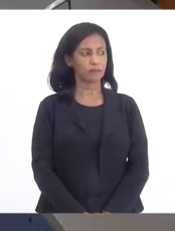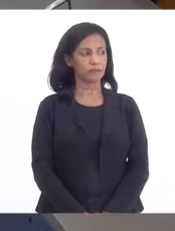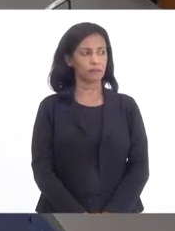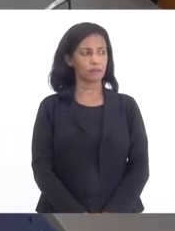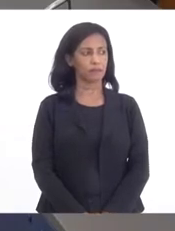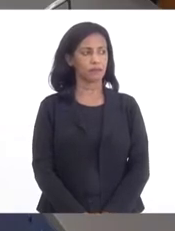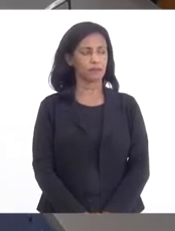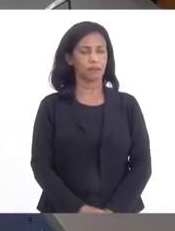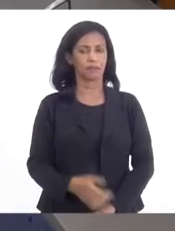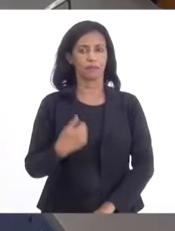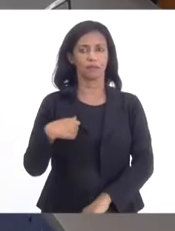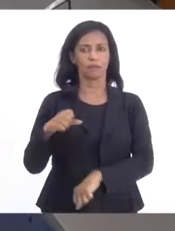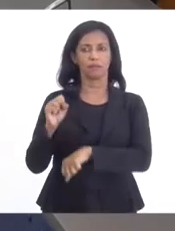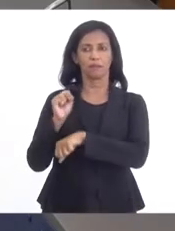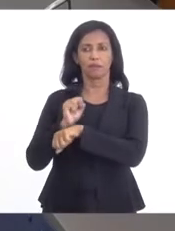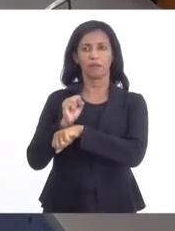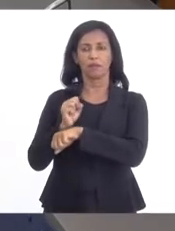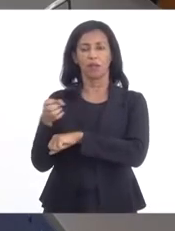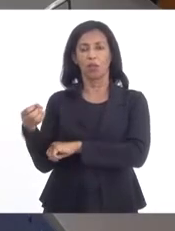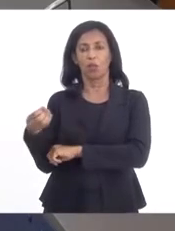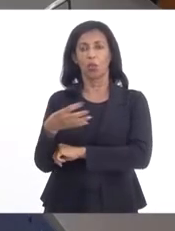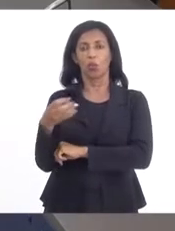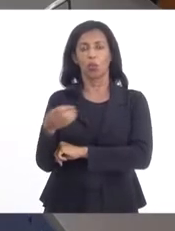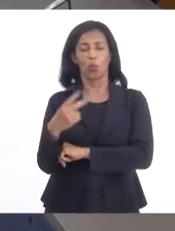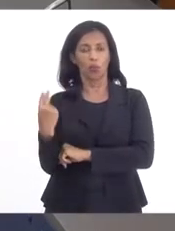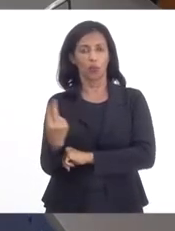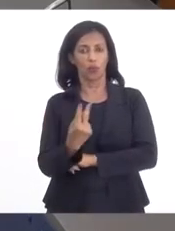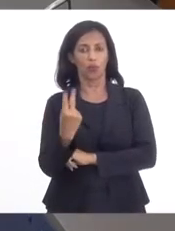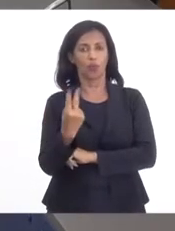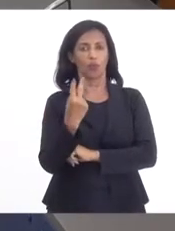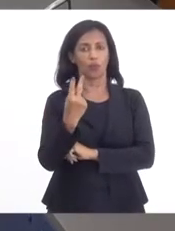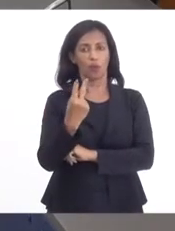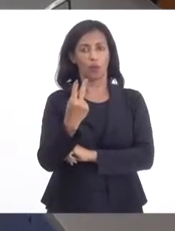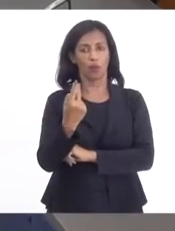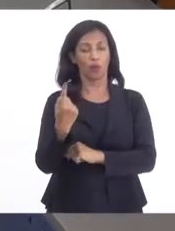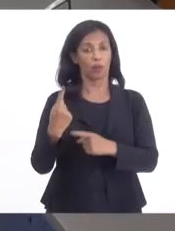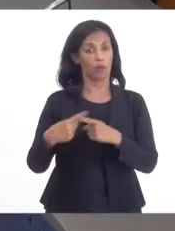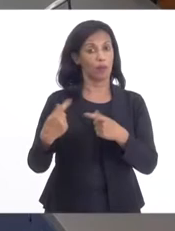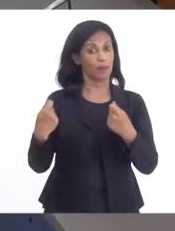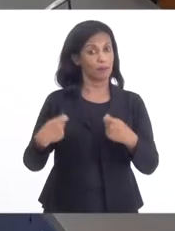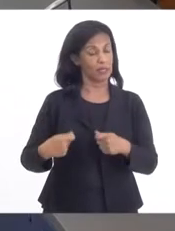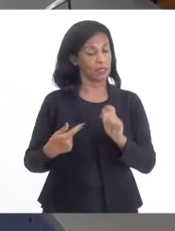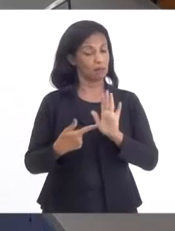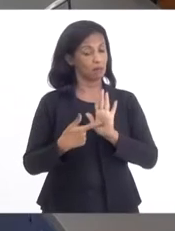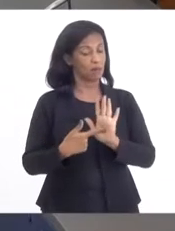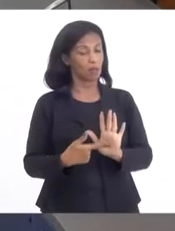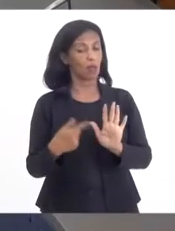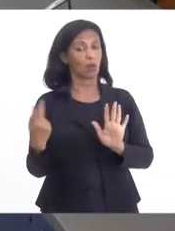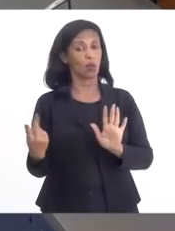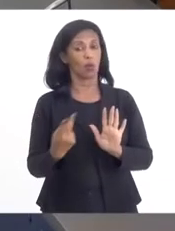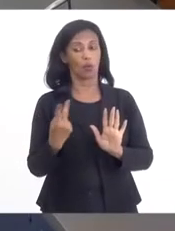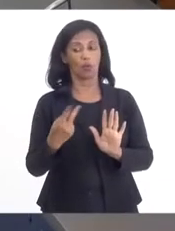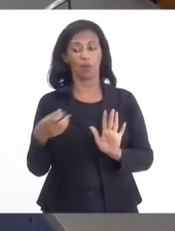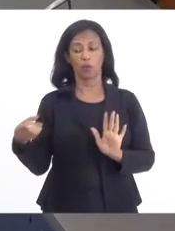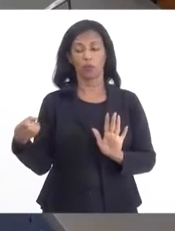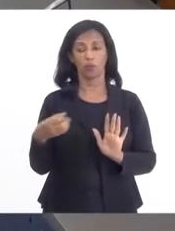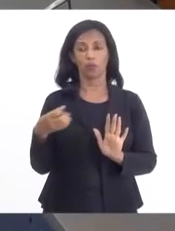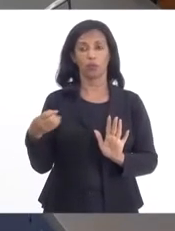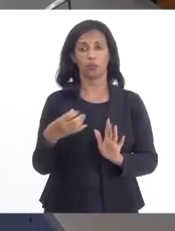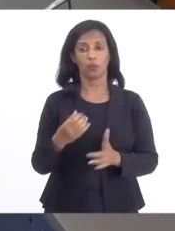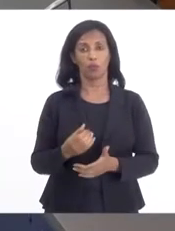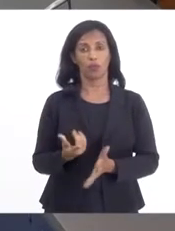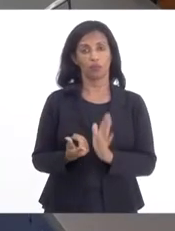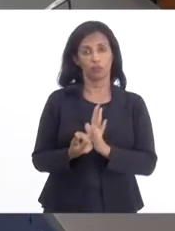Eu estou aguardando chegar os novos valores, porque é que a gente precisa explicitar qual é o valor